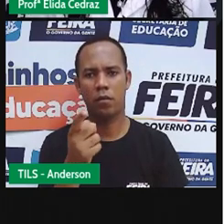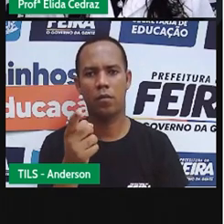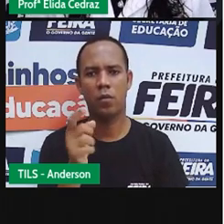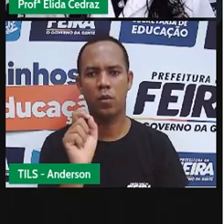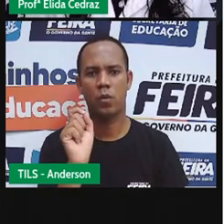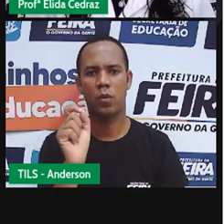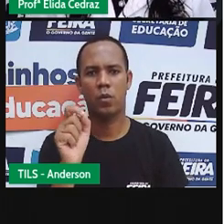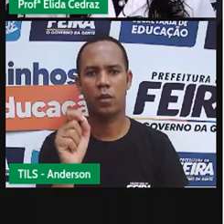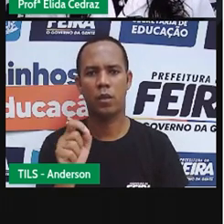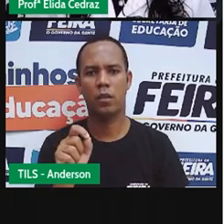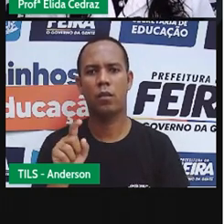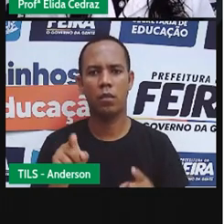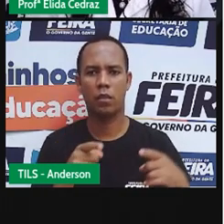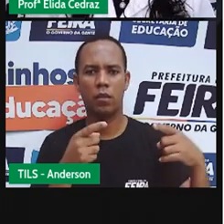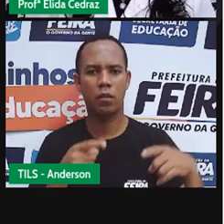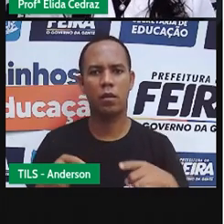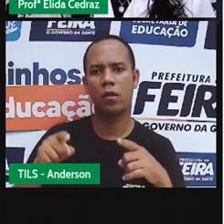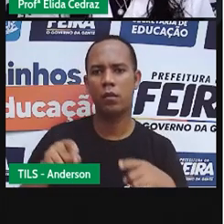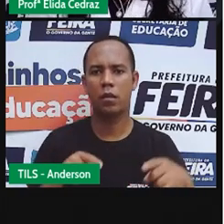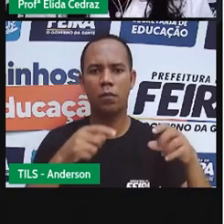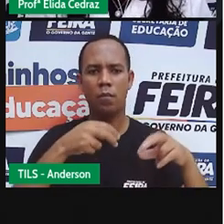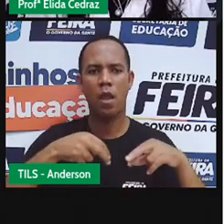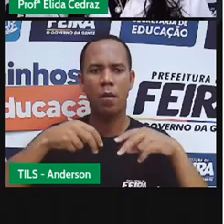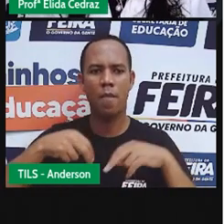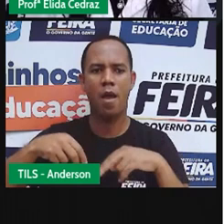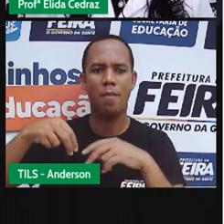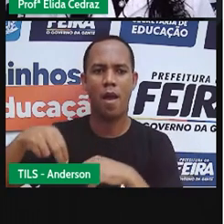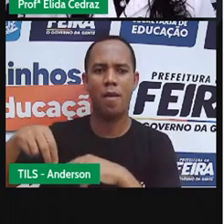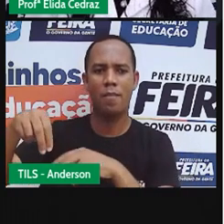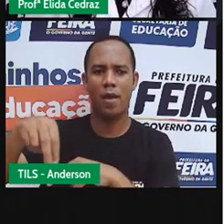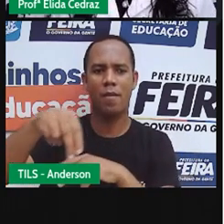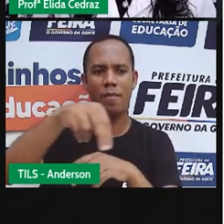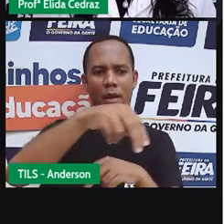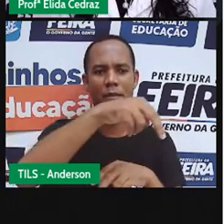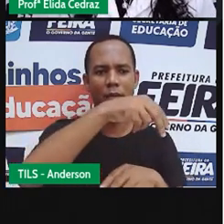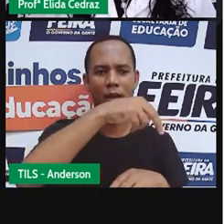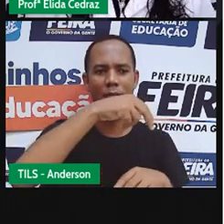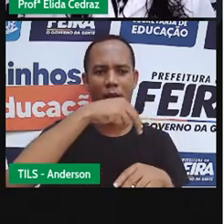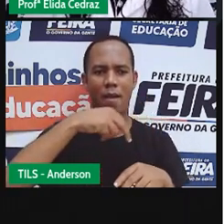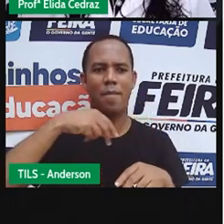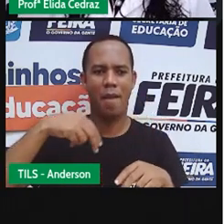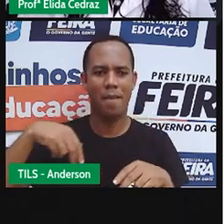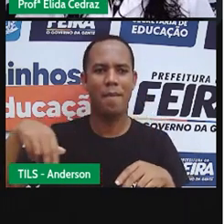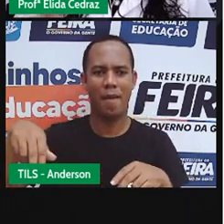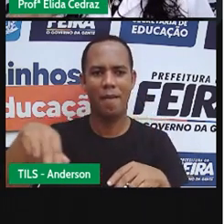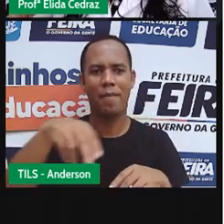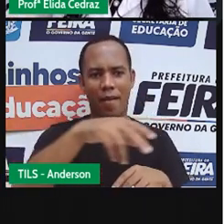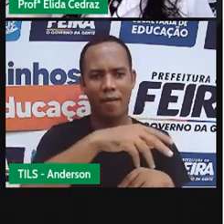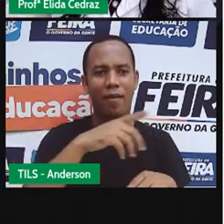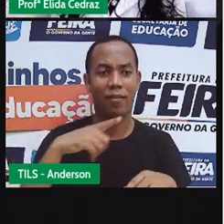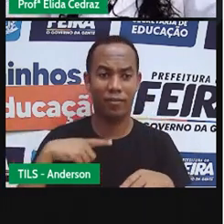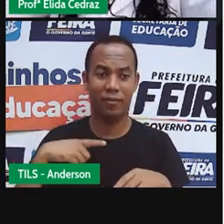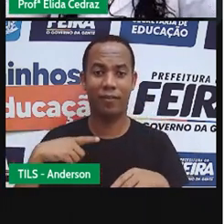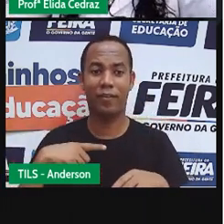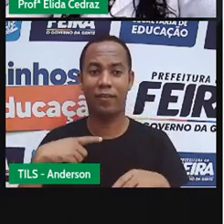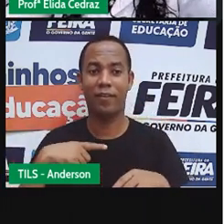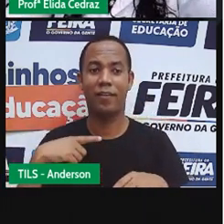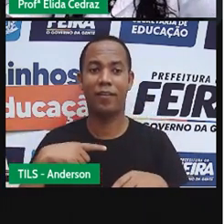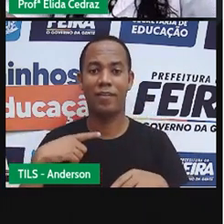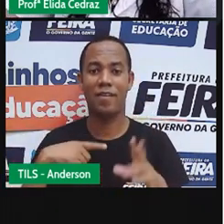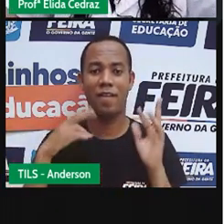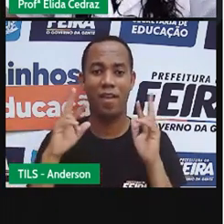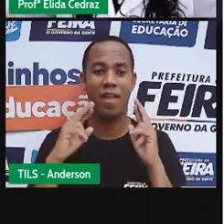Aqui são as danças circulares. Aqui são onde eles são fazendo